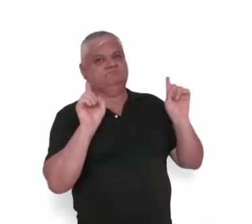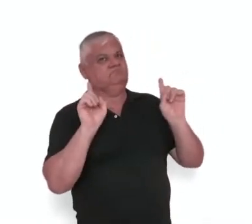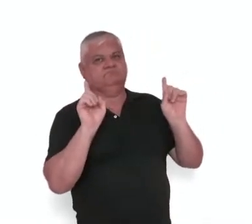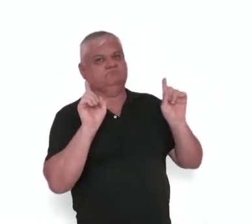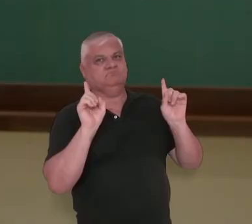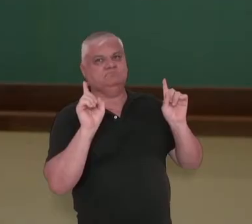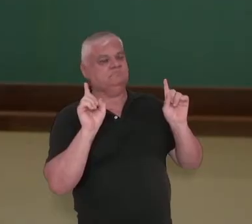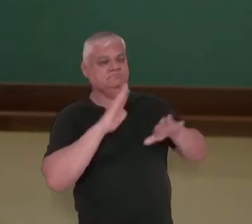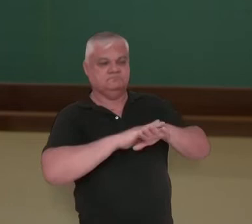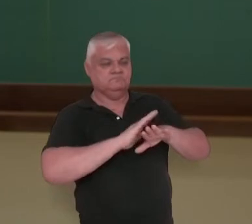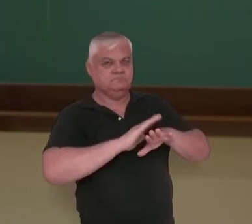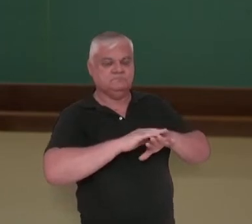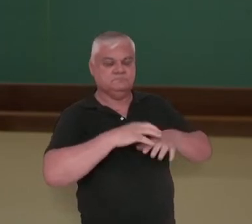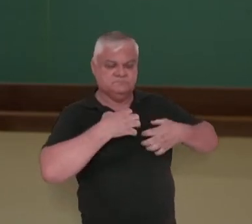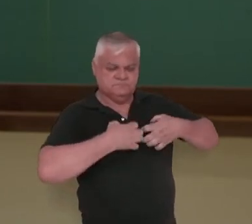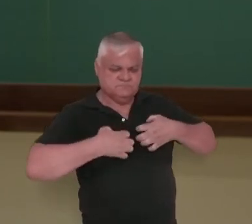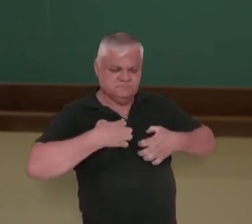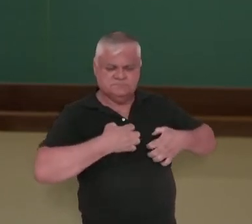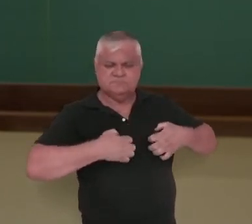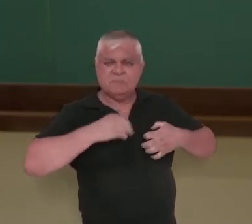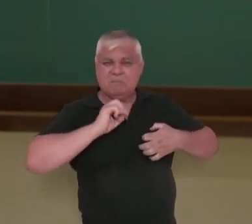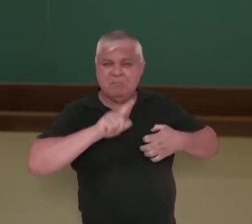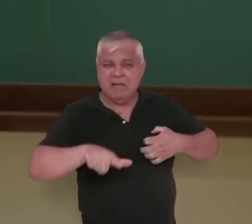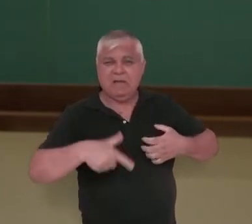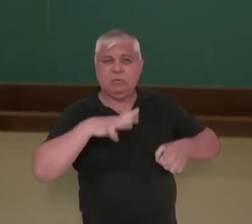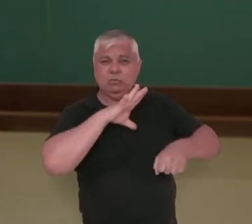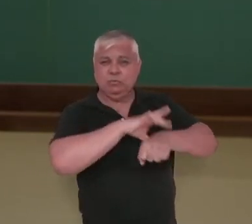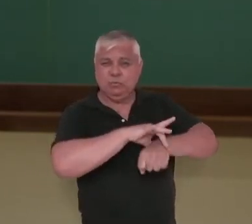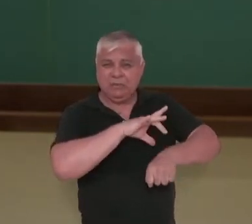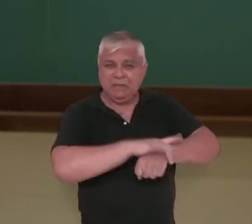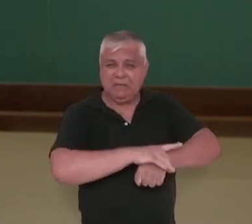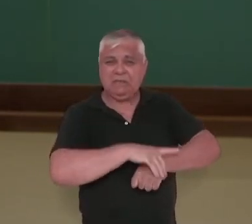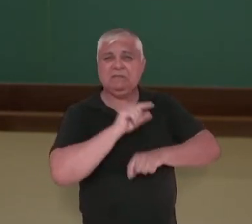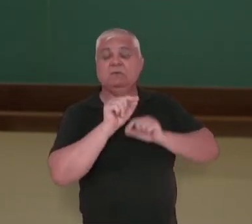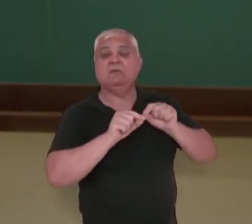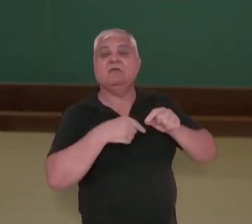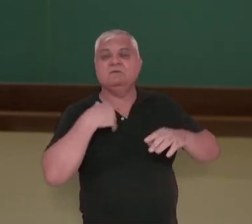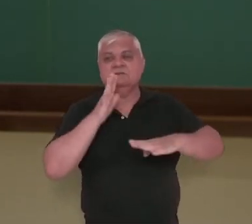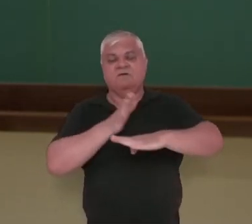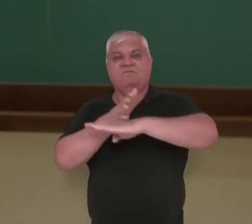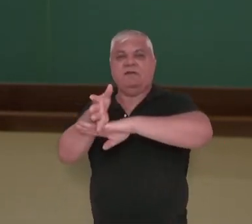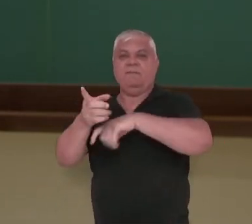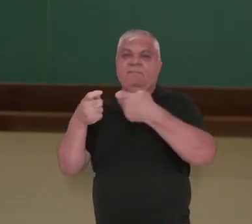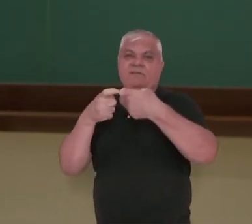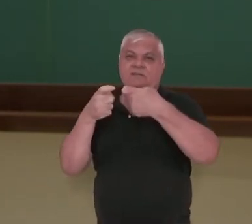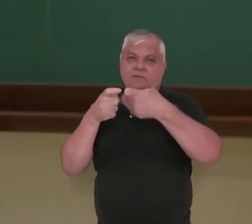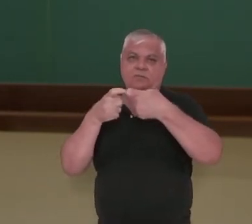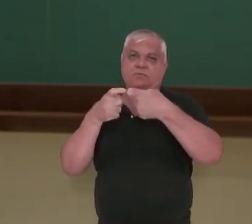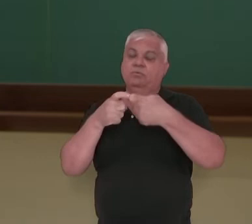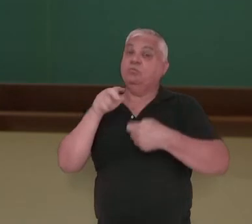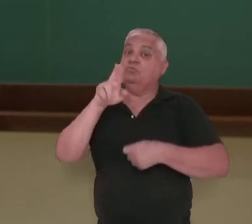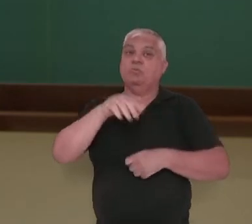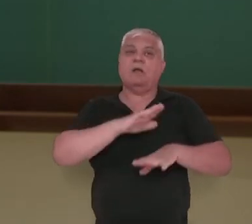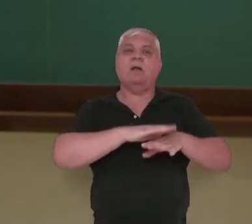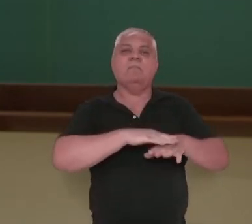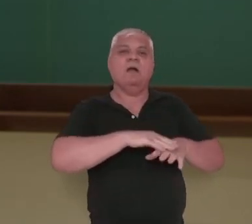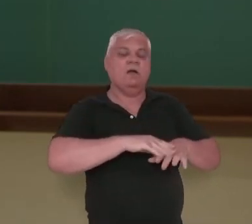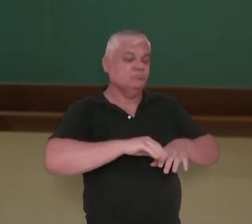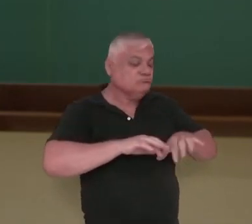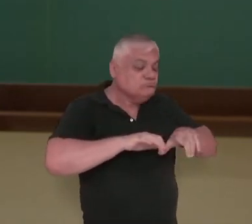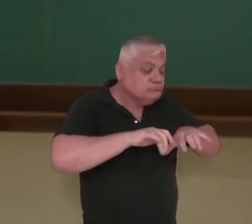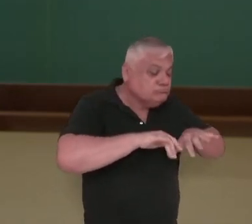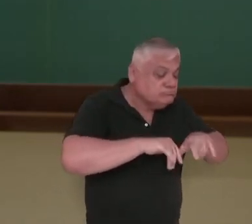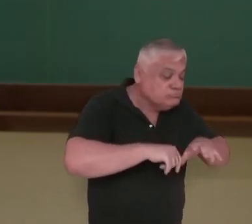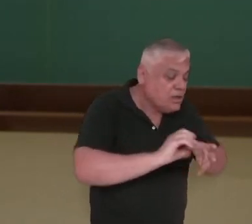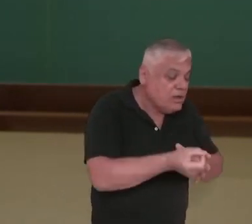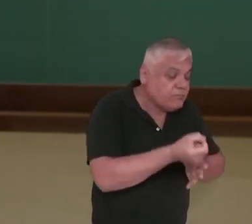jamais. Se sentiu mal, sente que está com alguma doença, consultar um médico. Jamais ir ali na caixinha de remédio